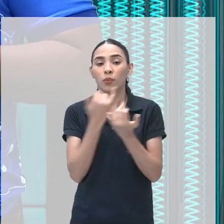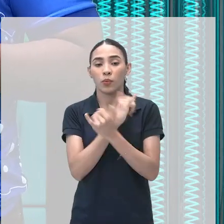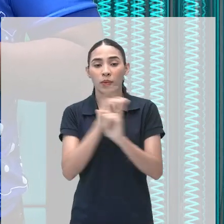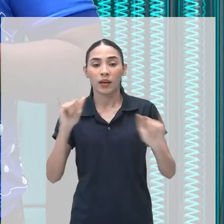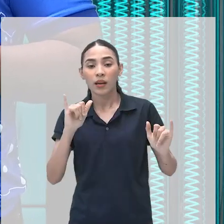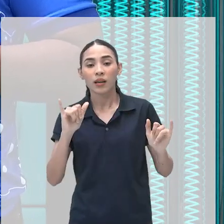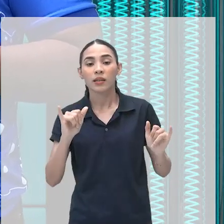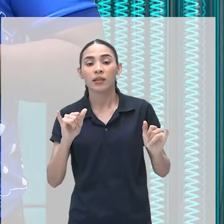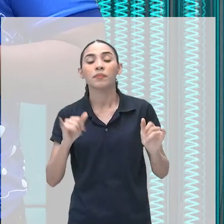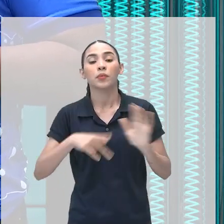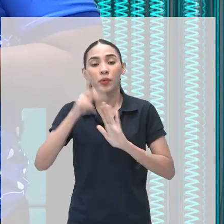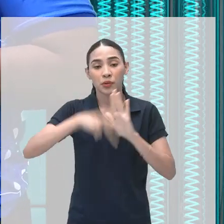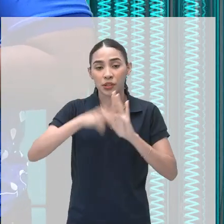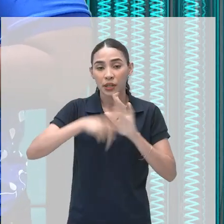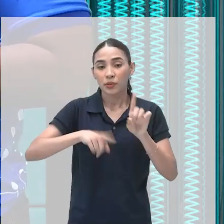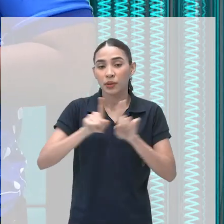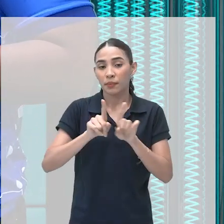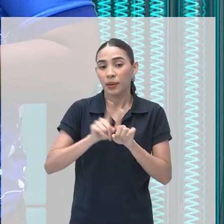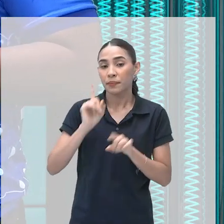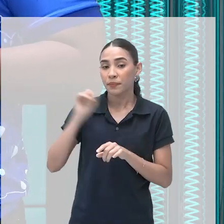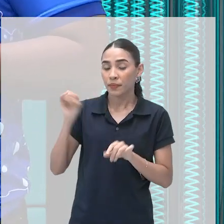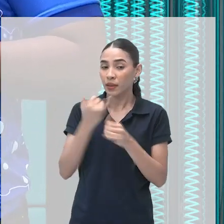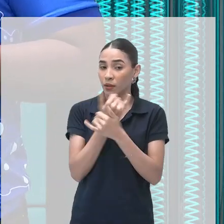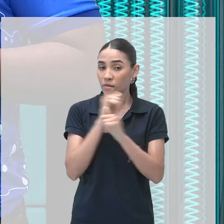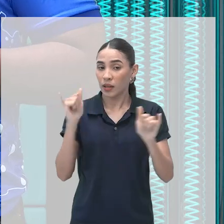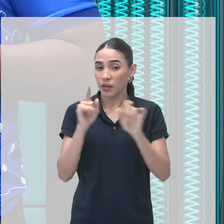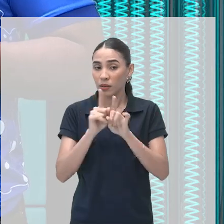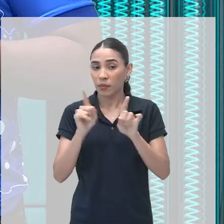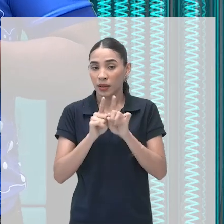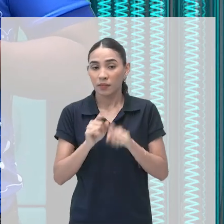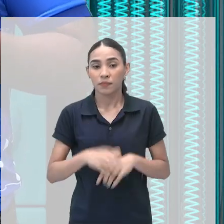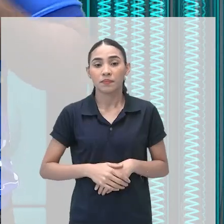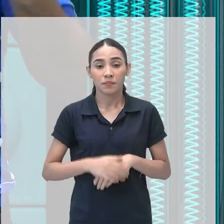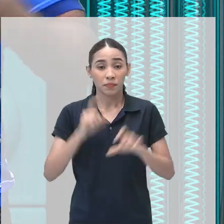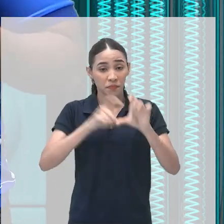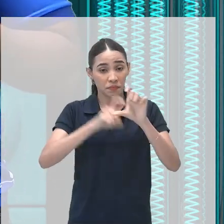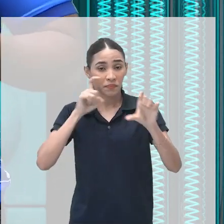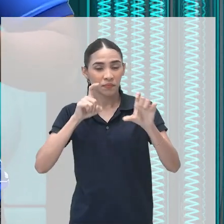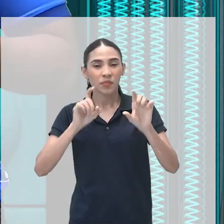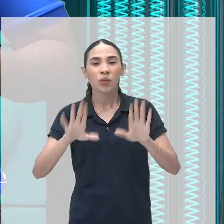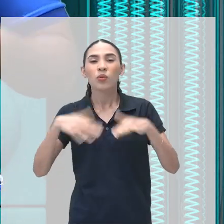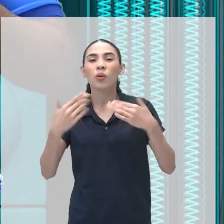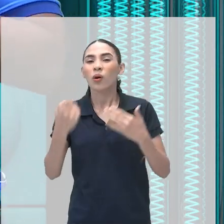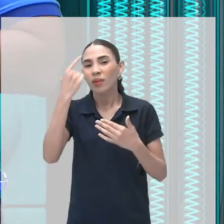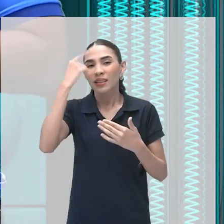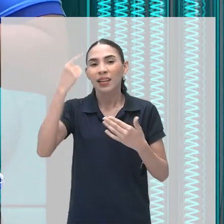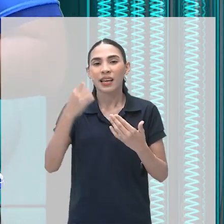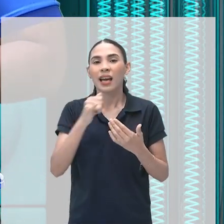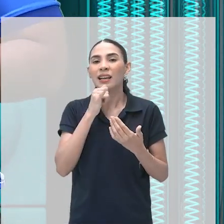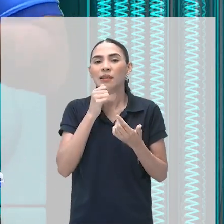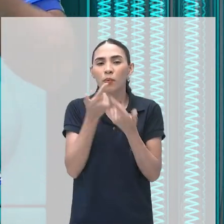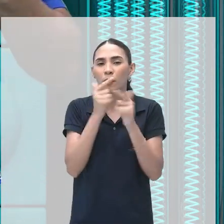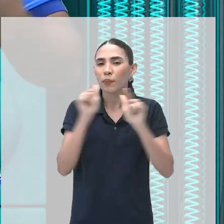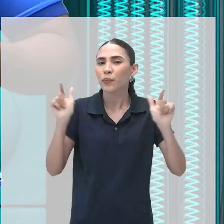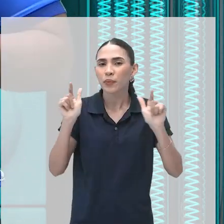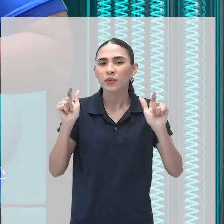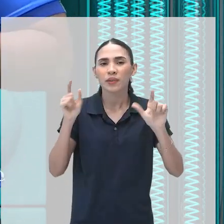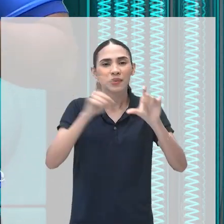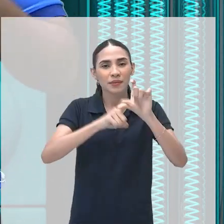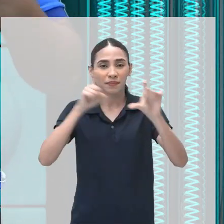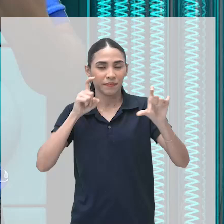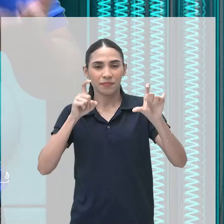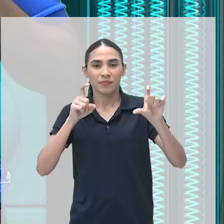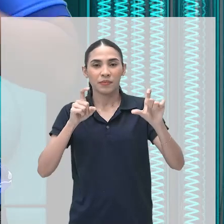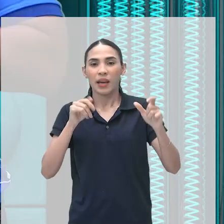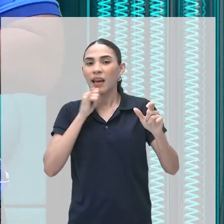o nome do programa, certo? Também enunciados como limpa seu nome. Que ideia a gente tem com limpar o nome? A mesma ideia